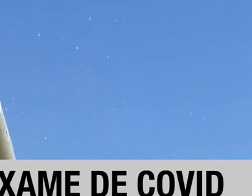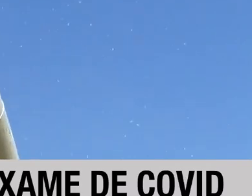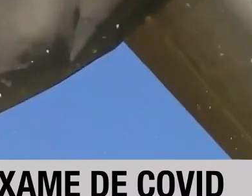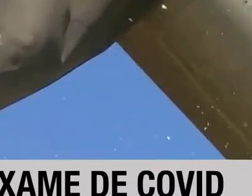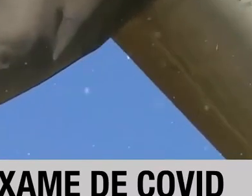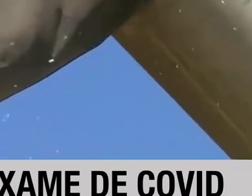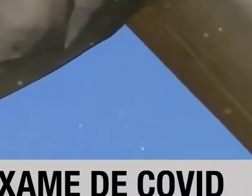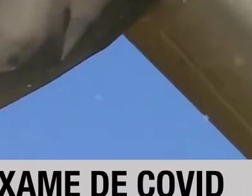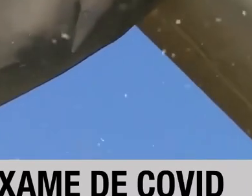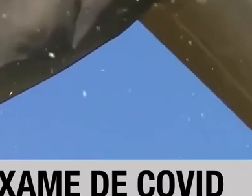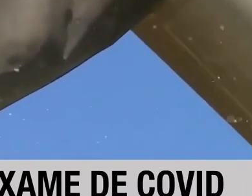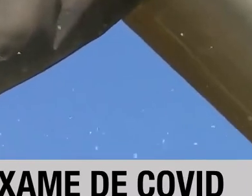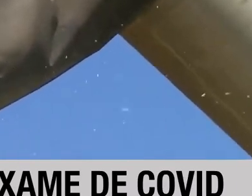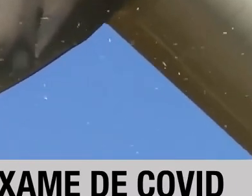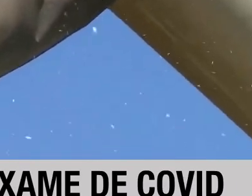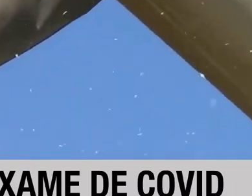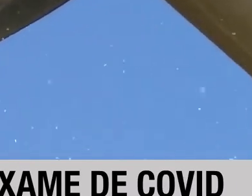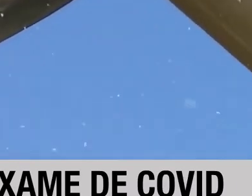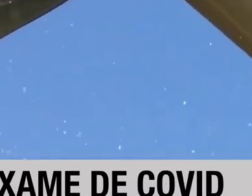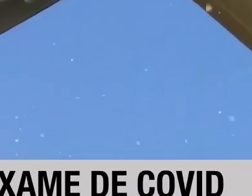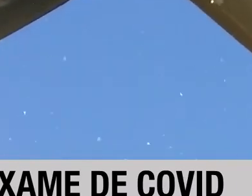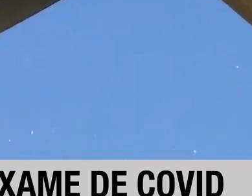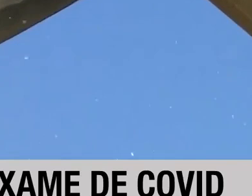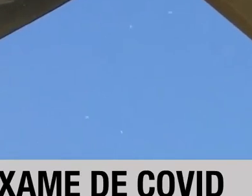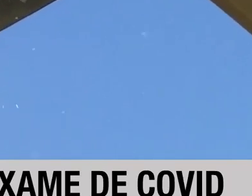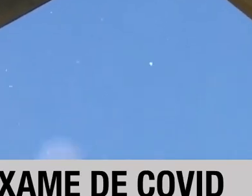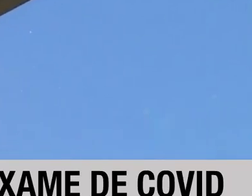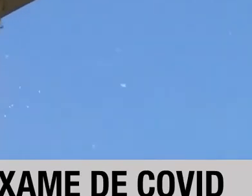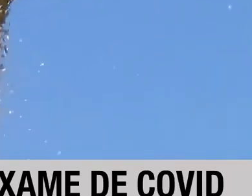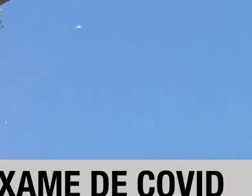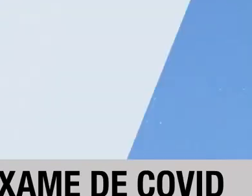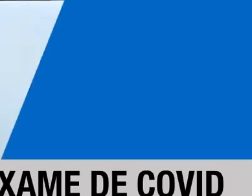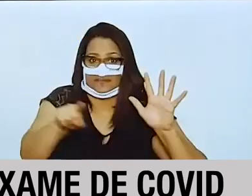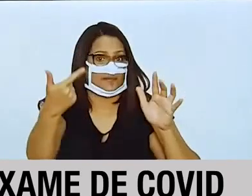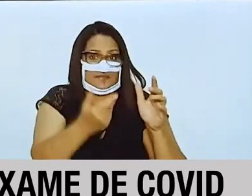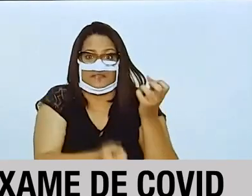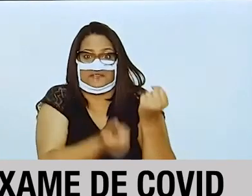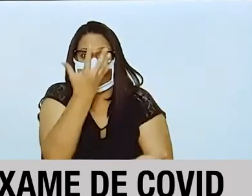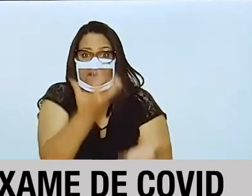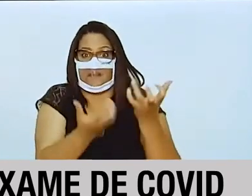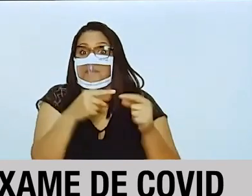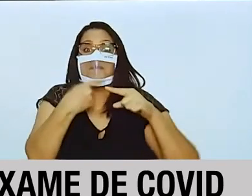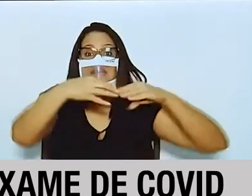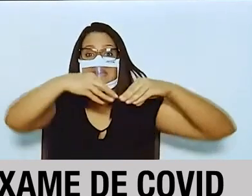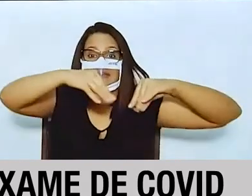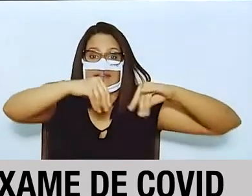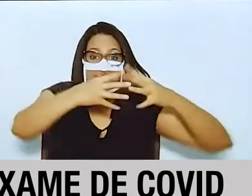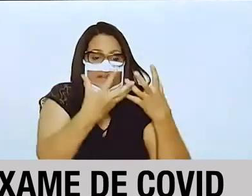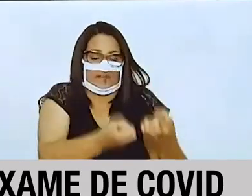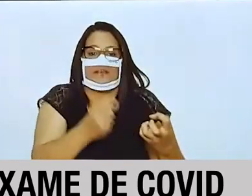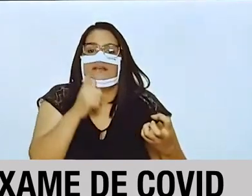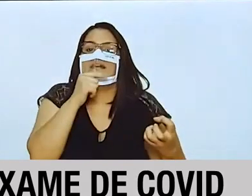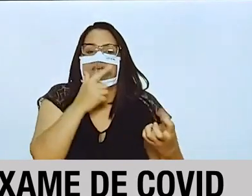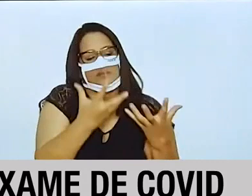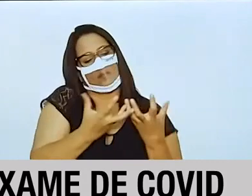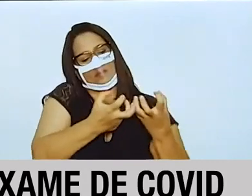mercado internacional, alimenta um bilhão de pessoas no mundo. Então é uma campanha maldosa